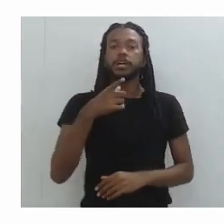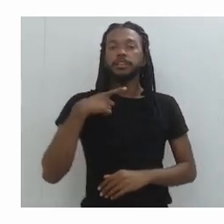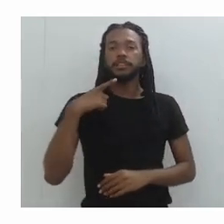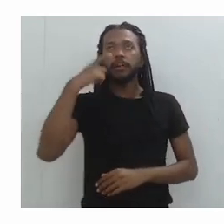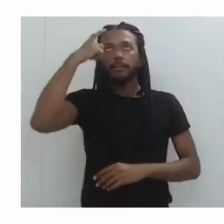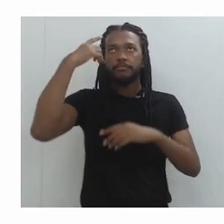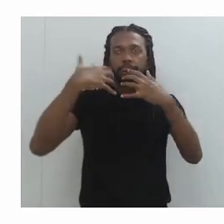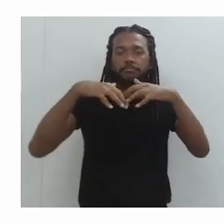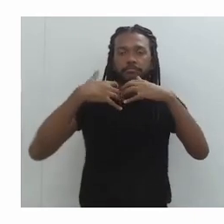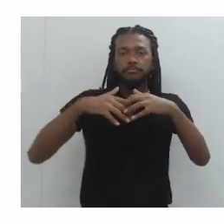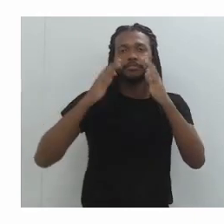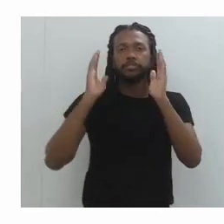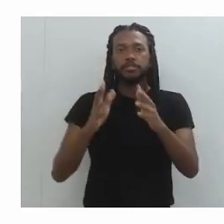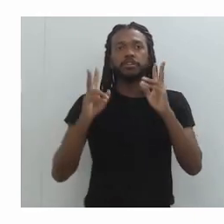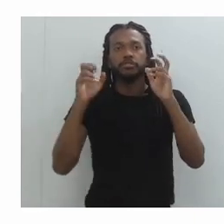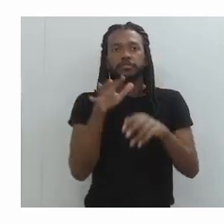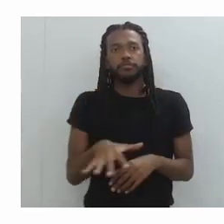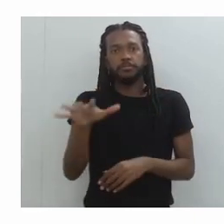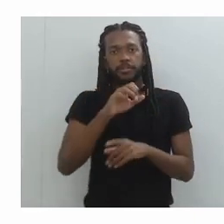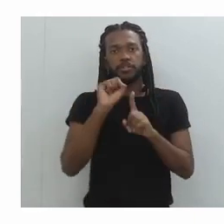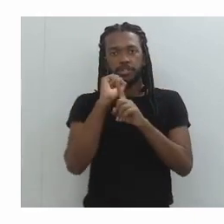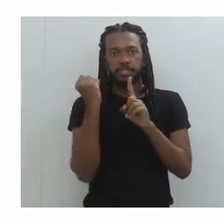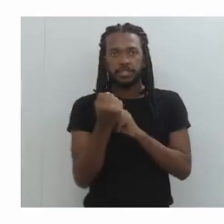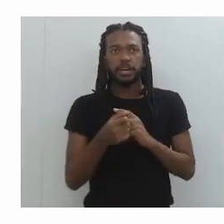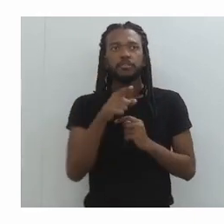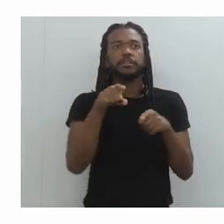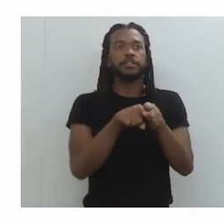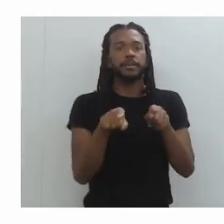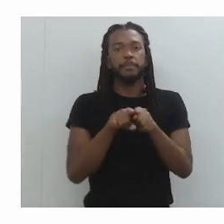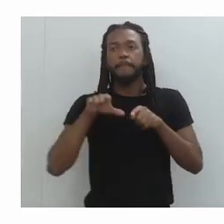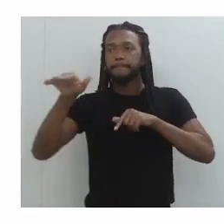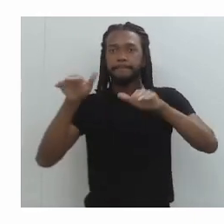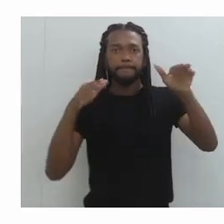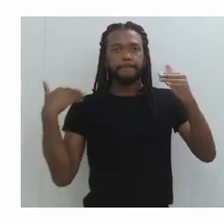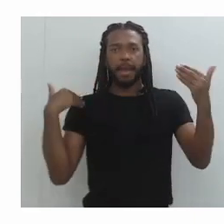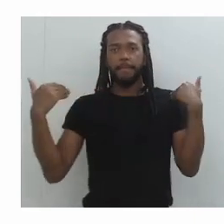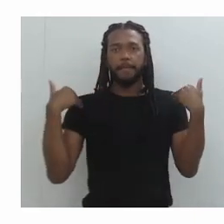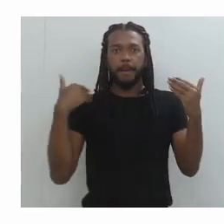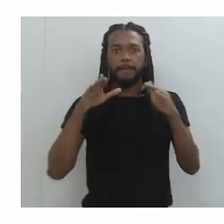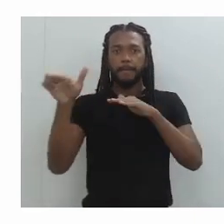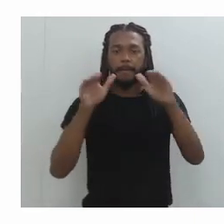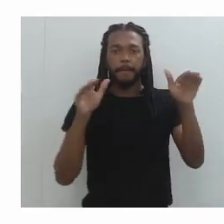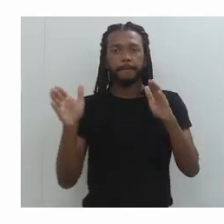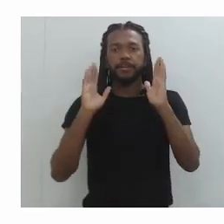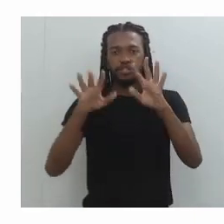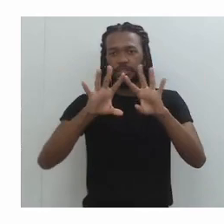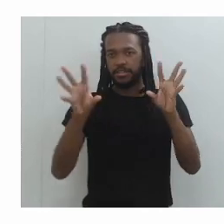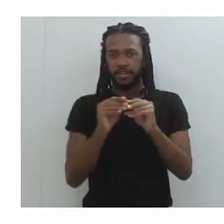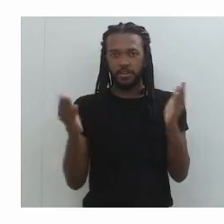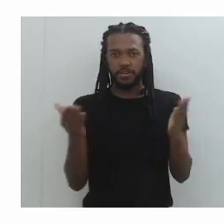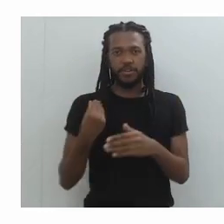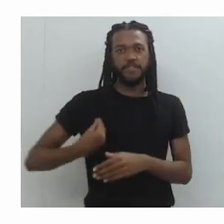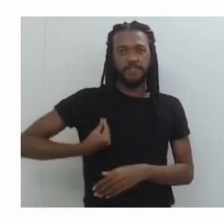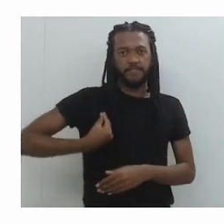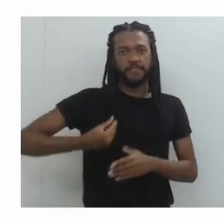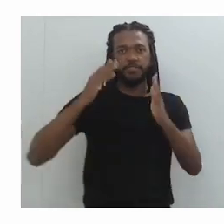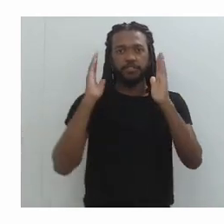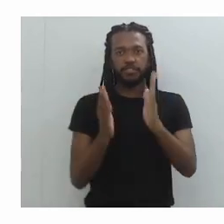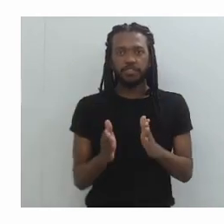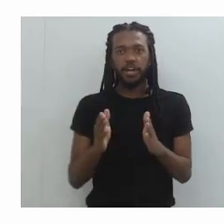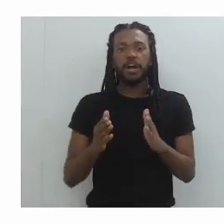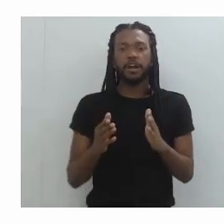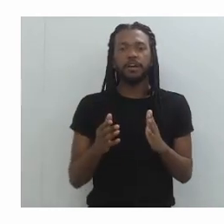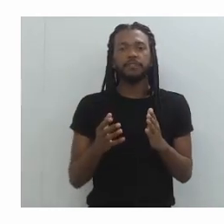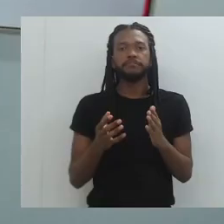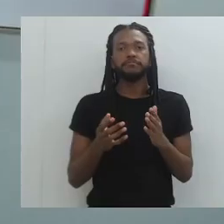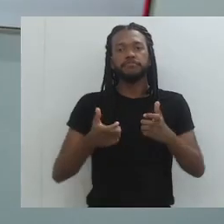também sobre essa questão do status social e o pega-pega. Eu acho que foram isso que a gente vivenciou hoje, comentou.